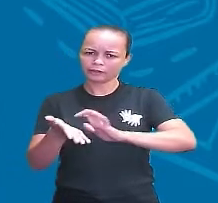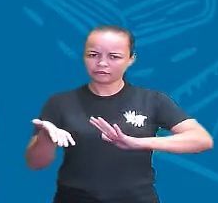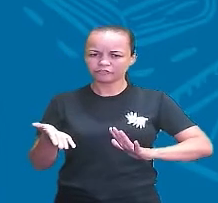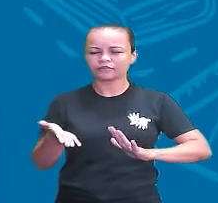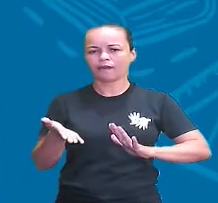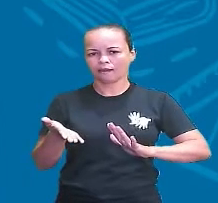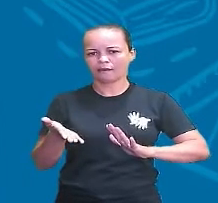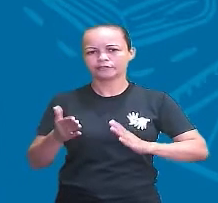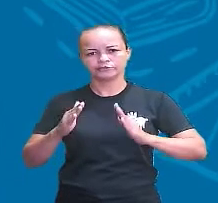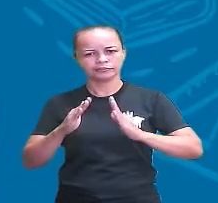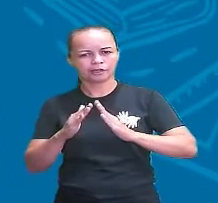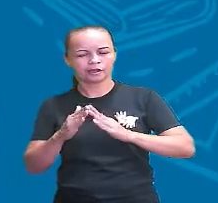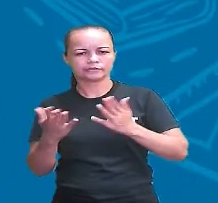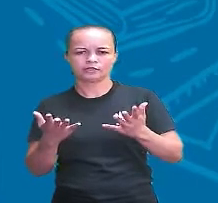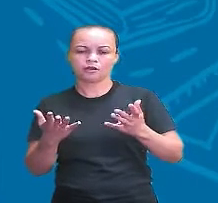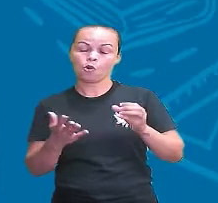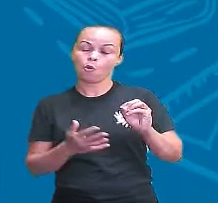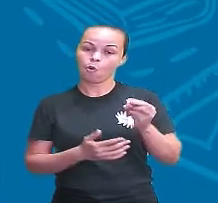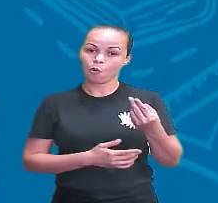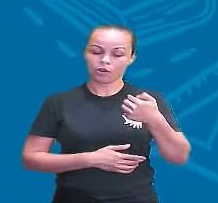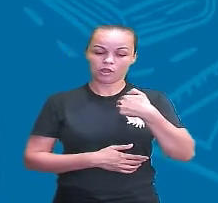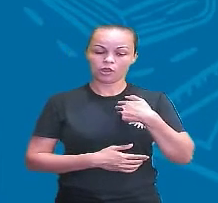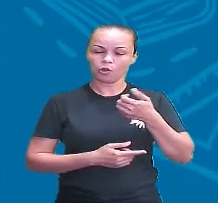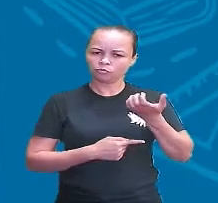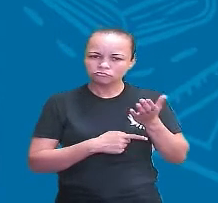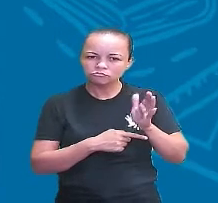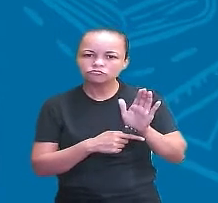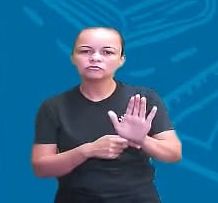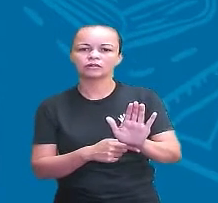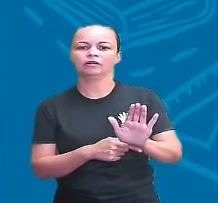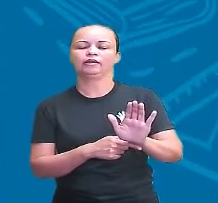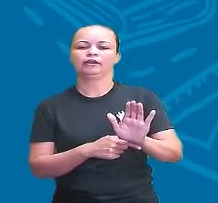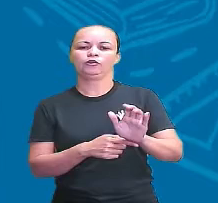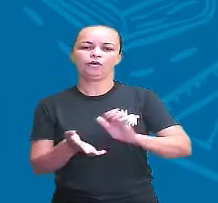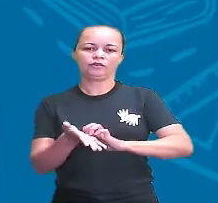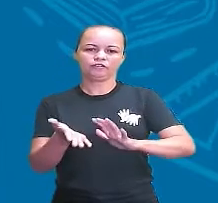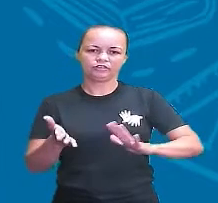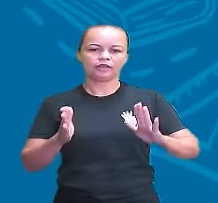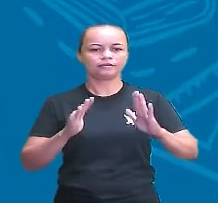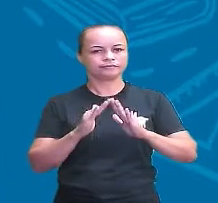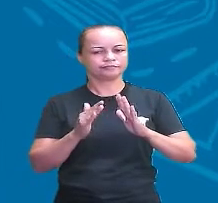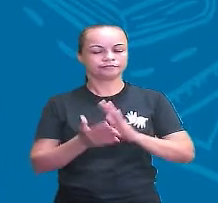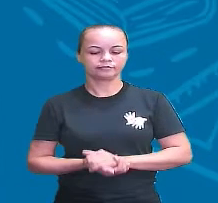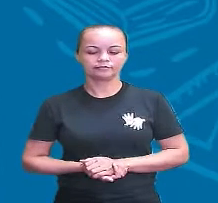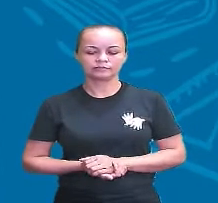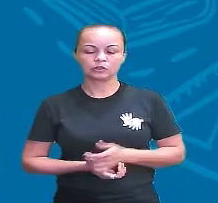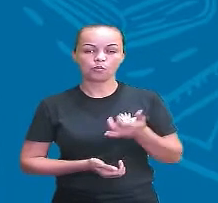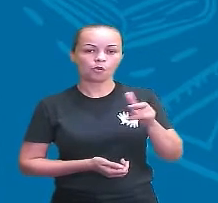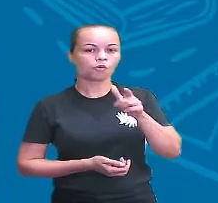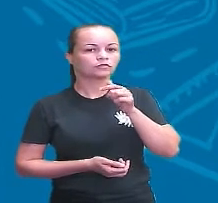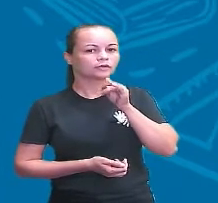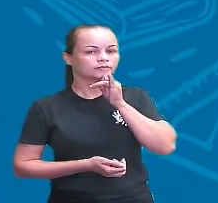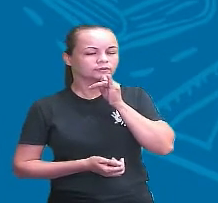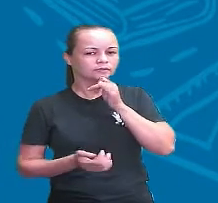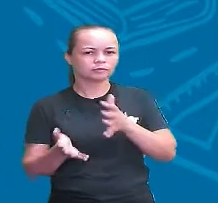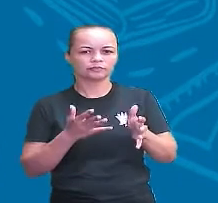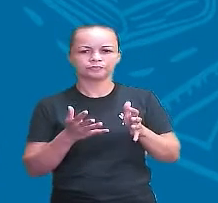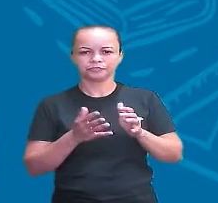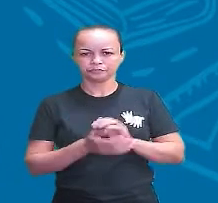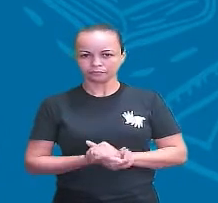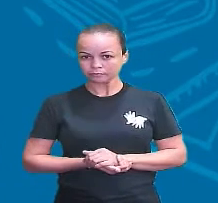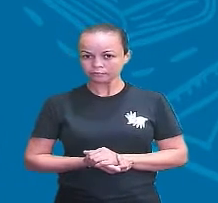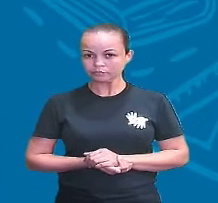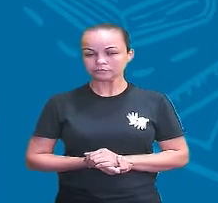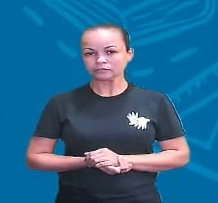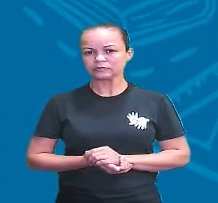te ajudarei com o dever de casa, certo? Outro exemplo. I will clean your bedroom for